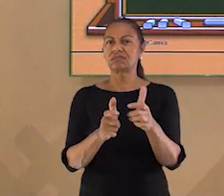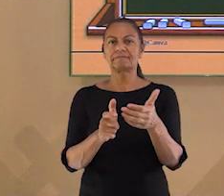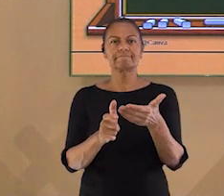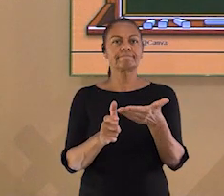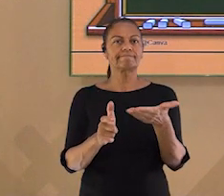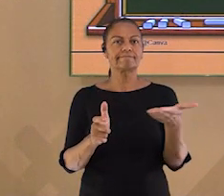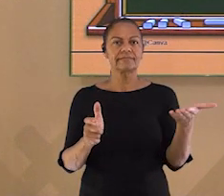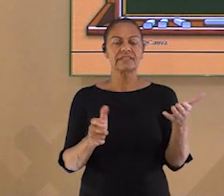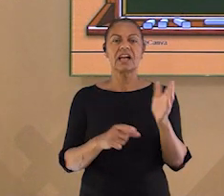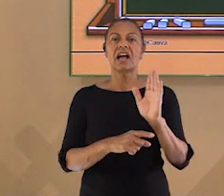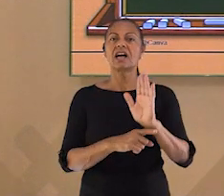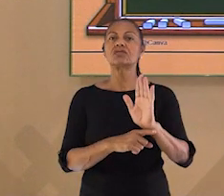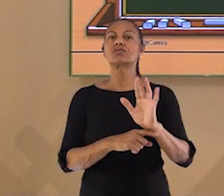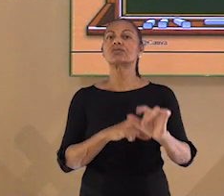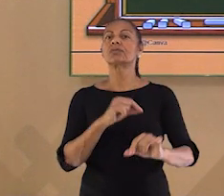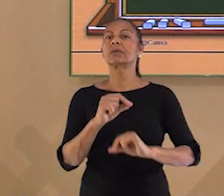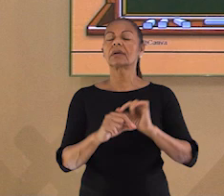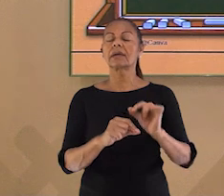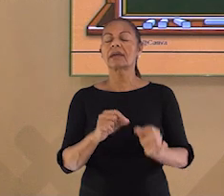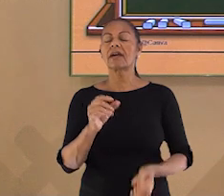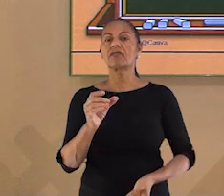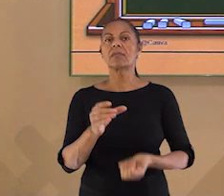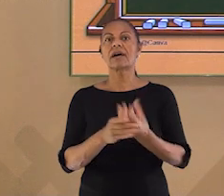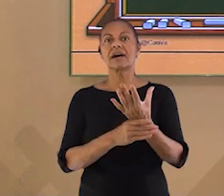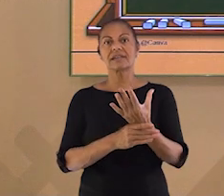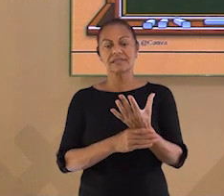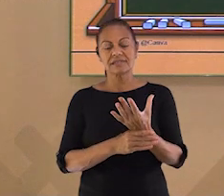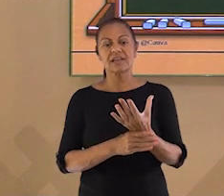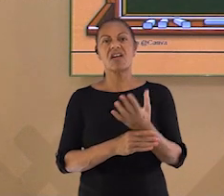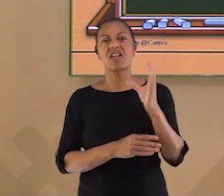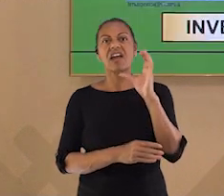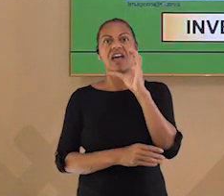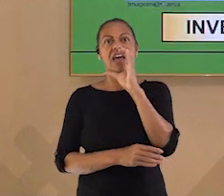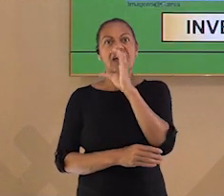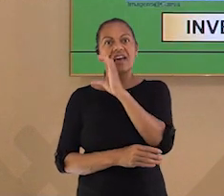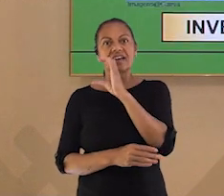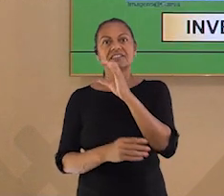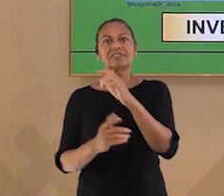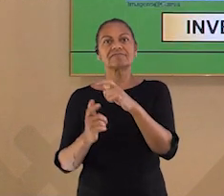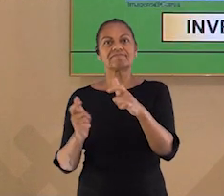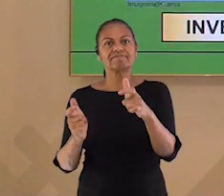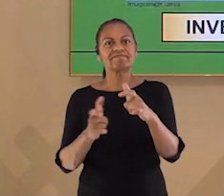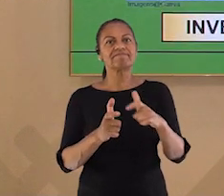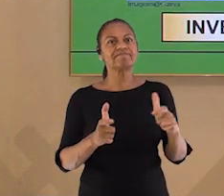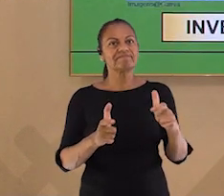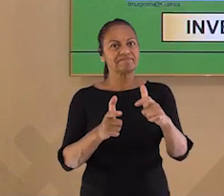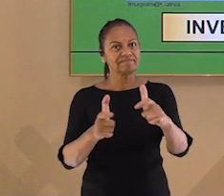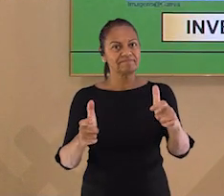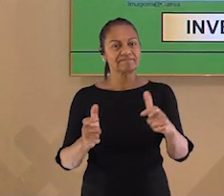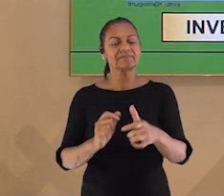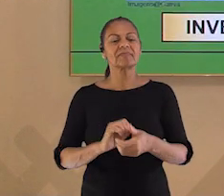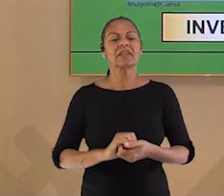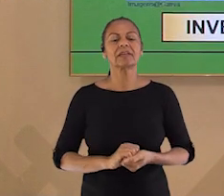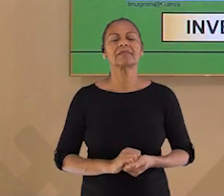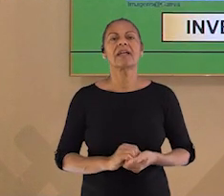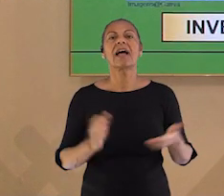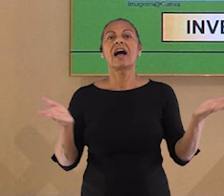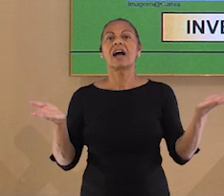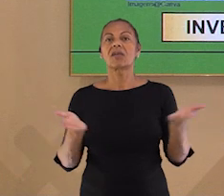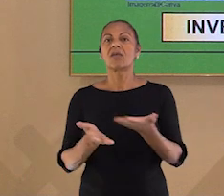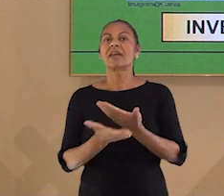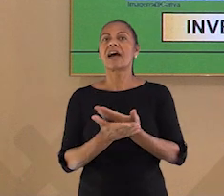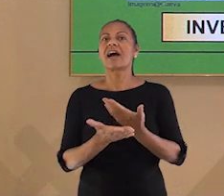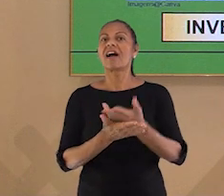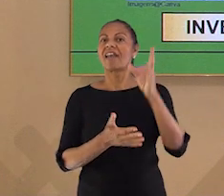fatores que contribuem para a formação das ilhas de calor. Agora chegou o momento de relembrarmos o que vimos